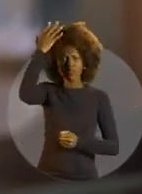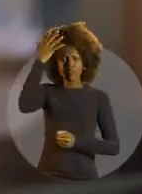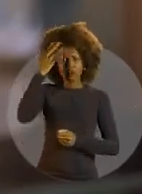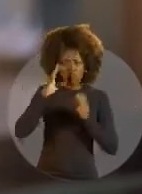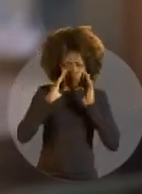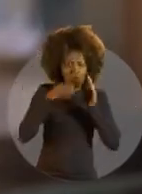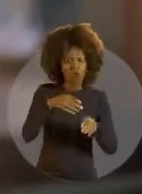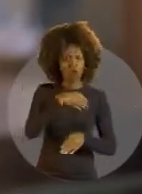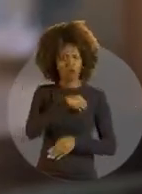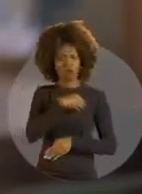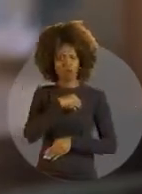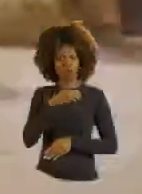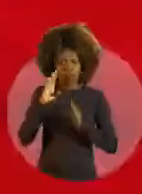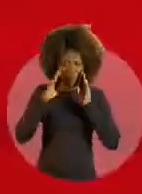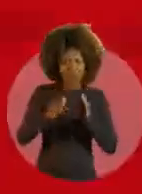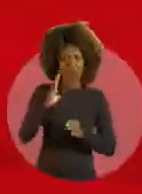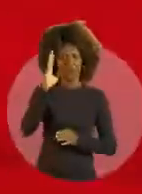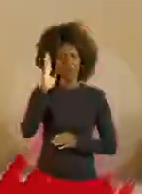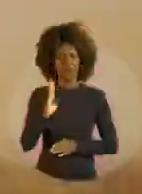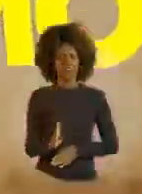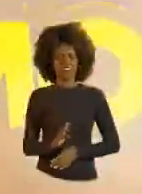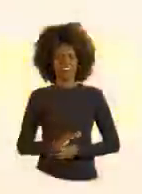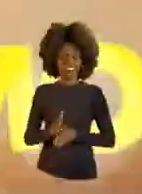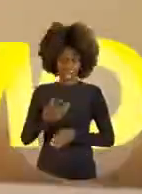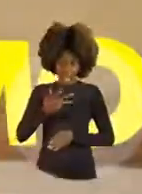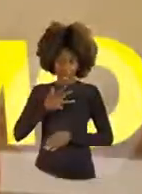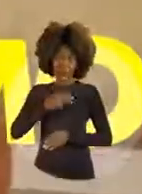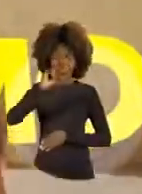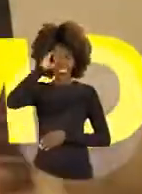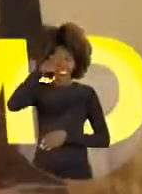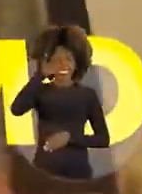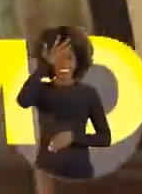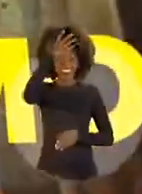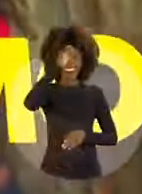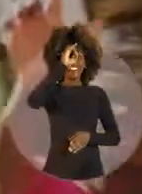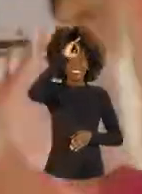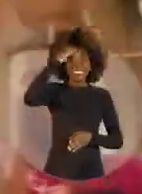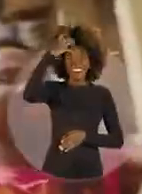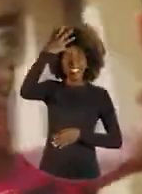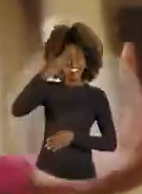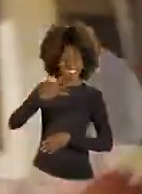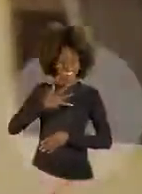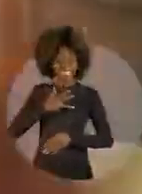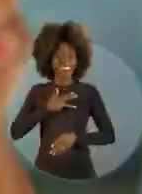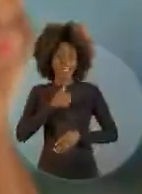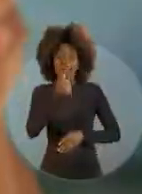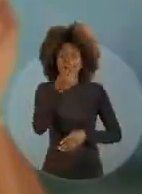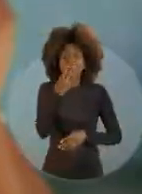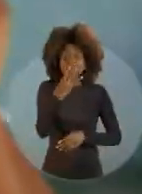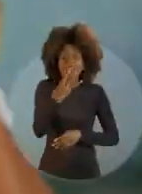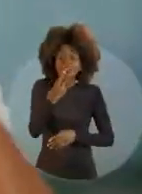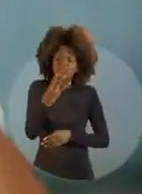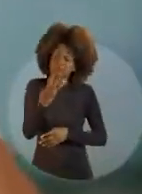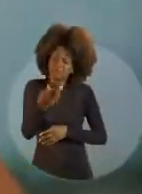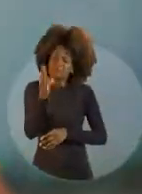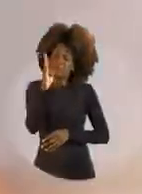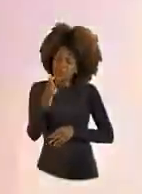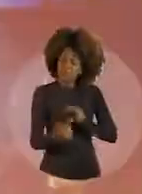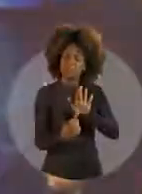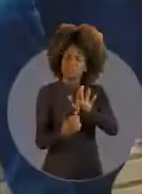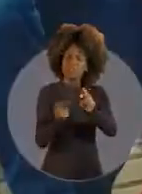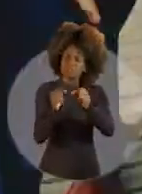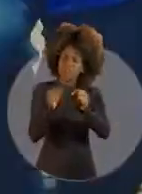pela Bahia e pelo Brasil. Lula é Jerônimo, Jerônimo é Lula. É o 13 para o Brasil mostrar como é que